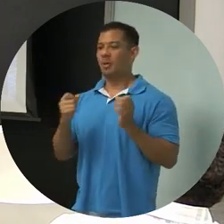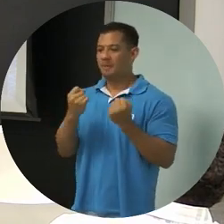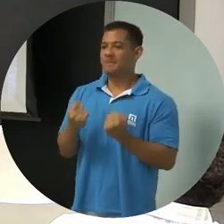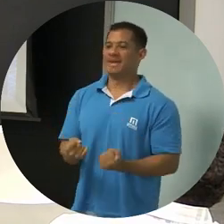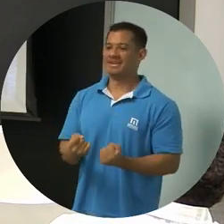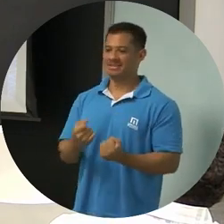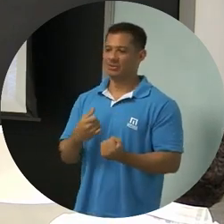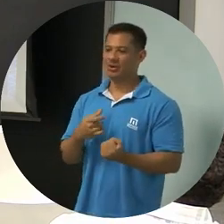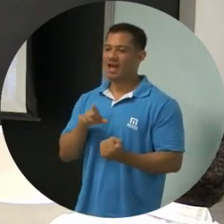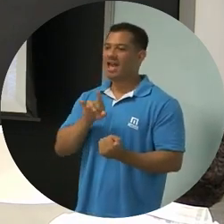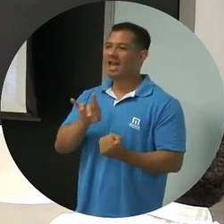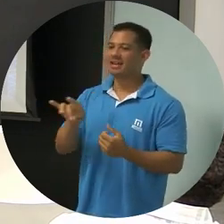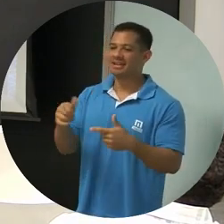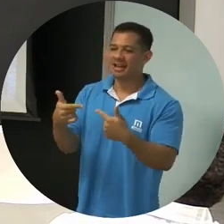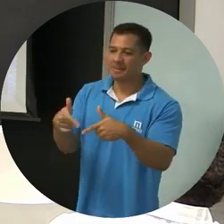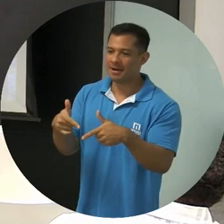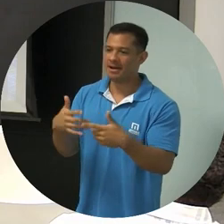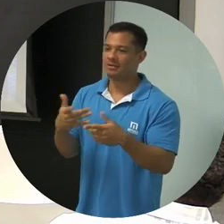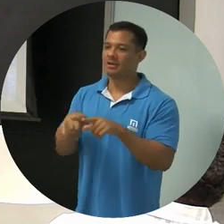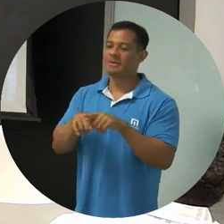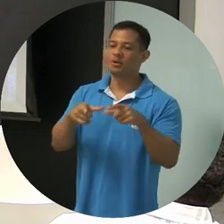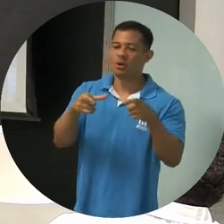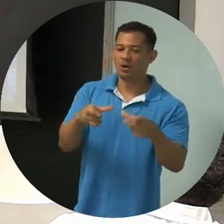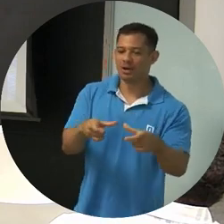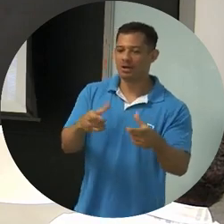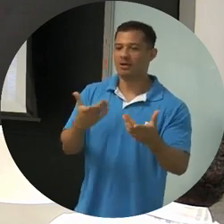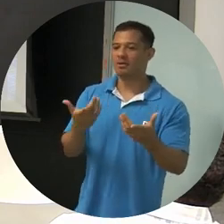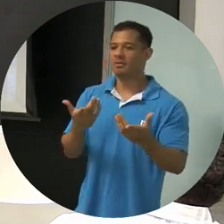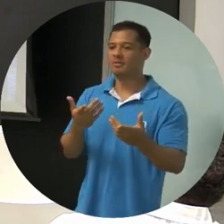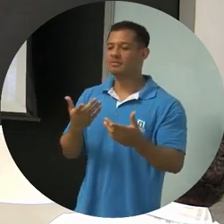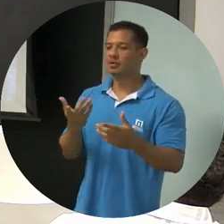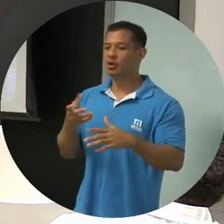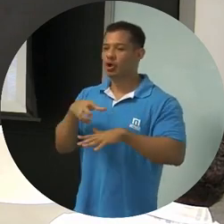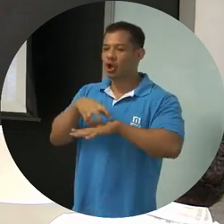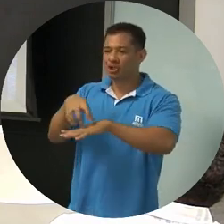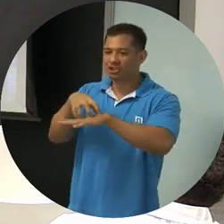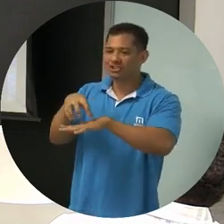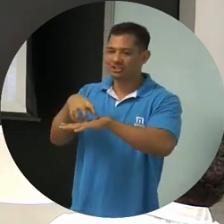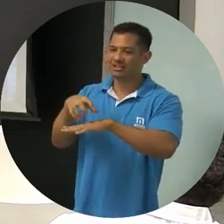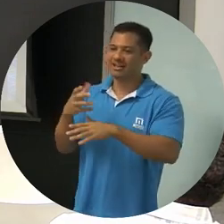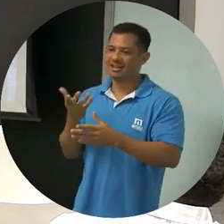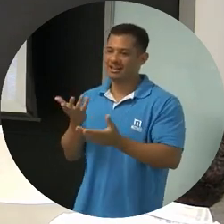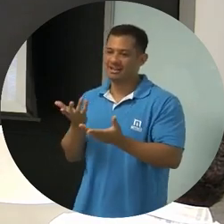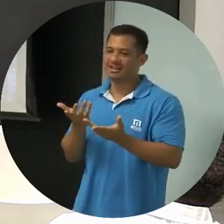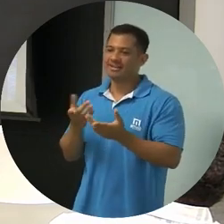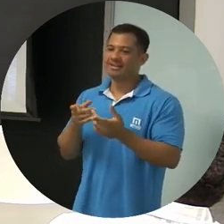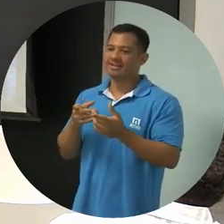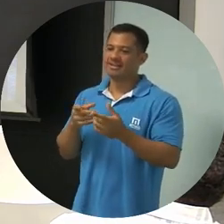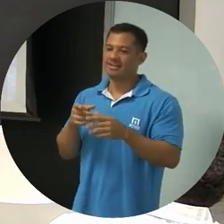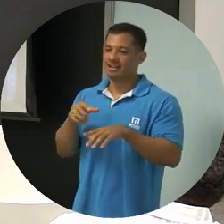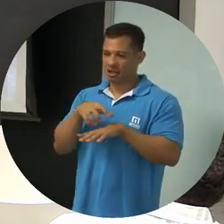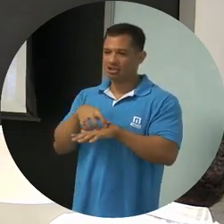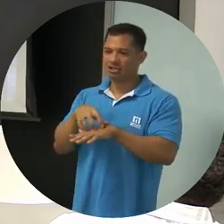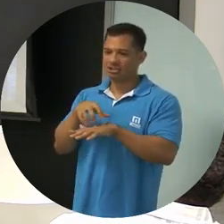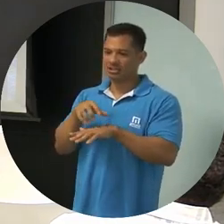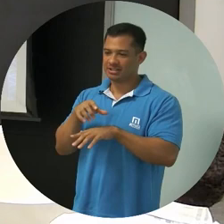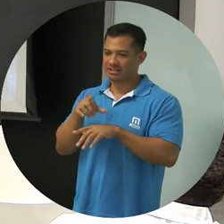trabalho, para cada local. A logística pode ser muito substancial ou